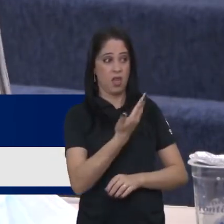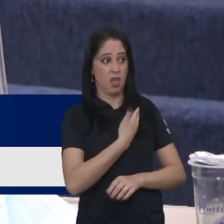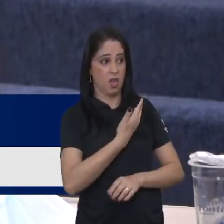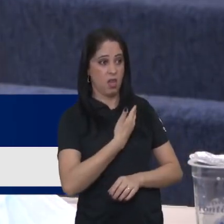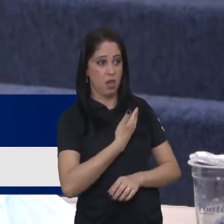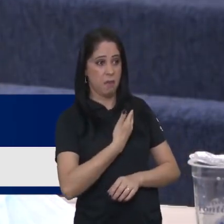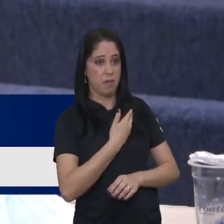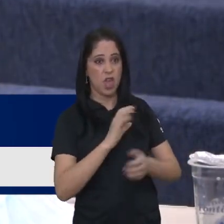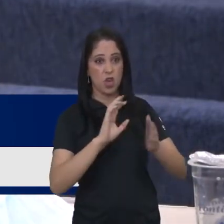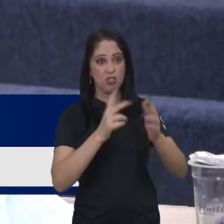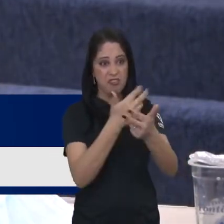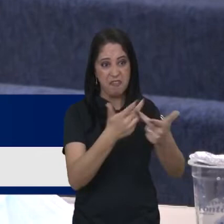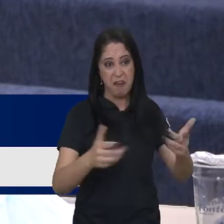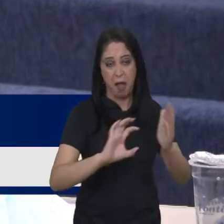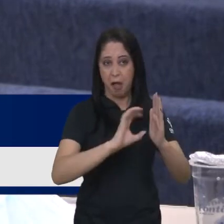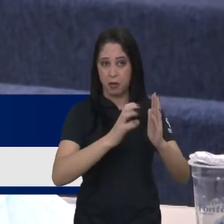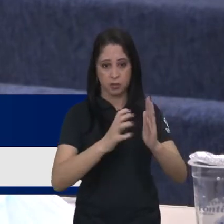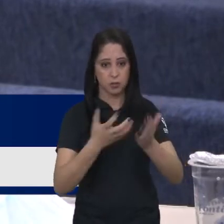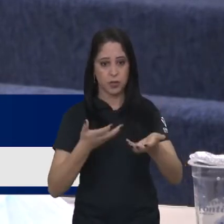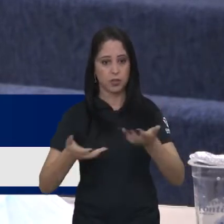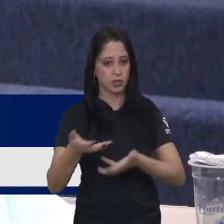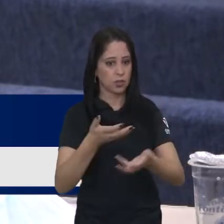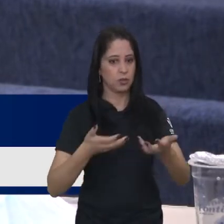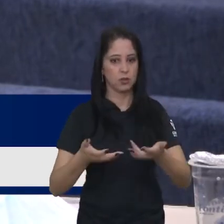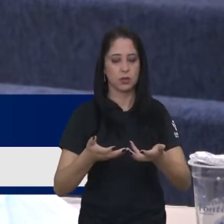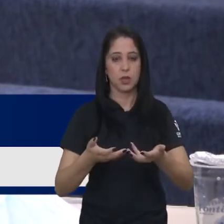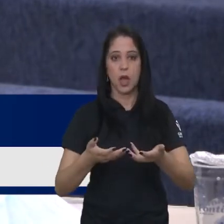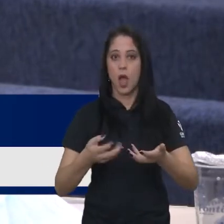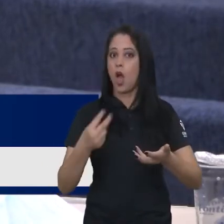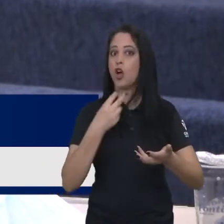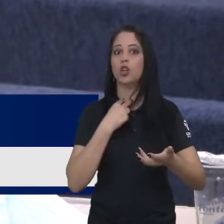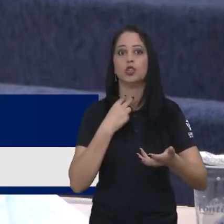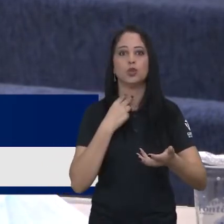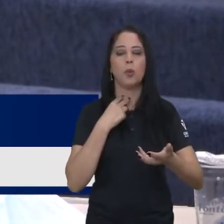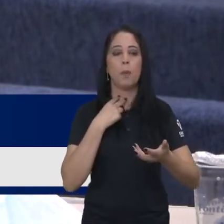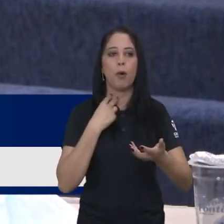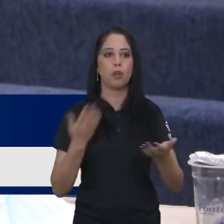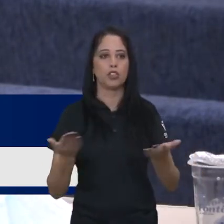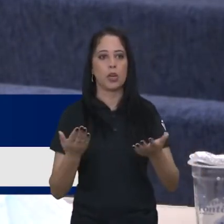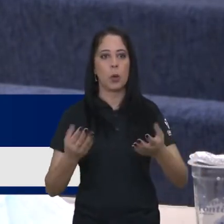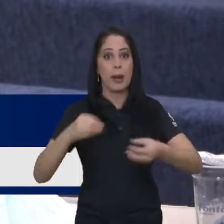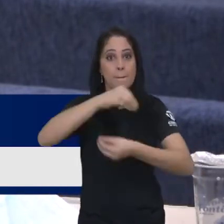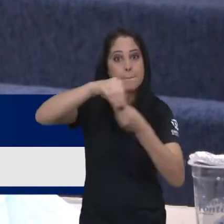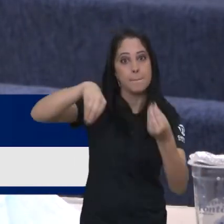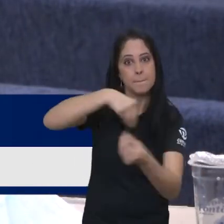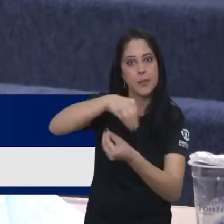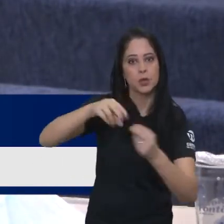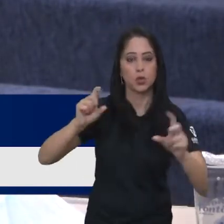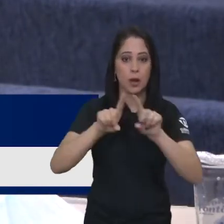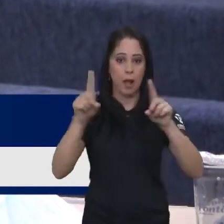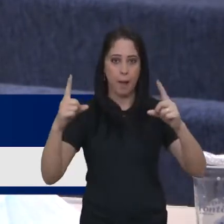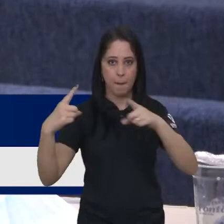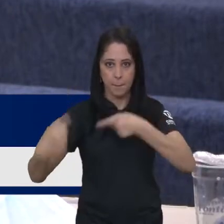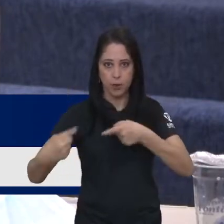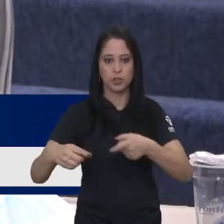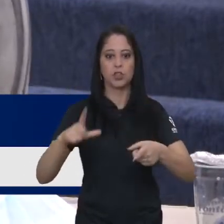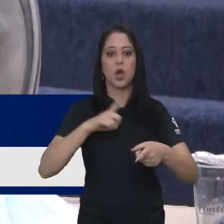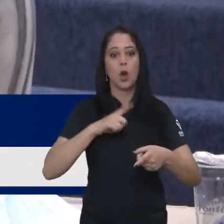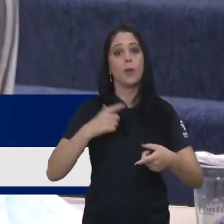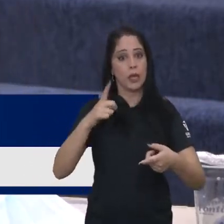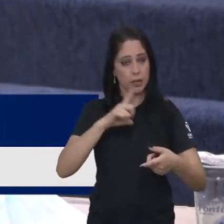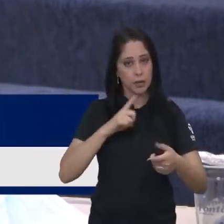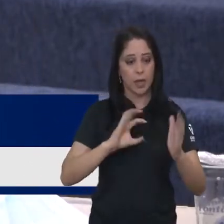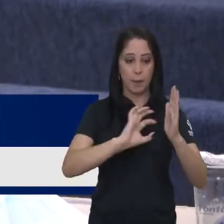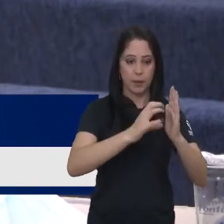colegas de vários partidos e a gente não pode envolver a política nesse caso, porque aqui nós temos partidos de